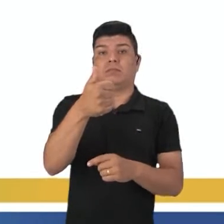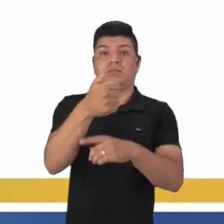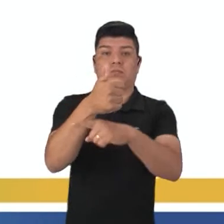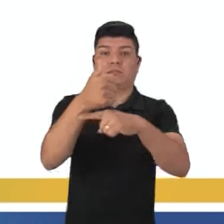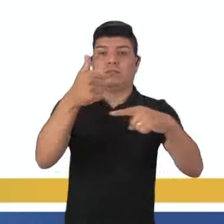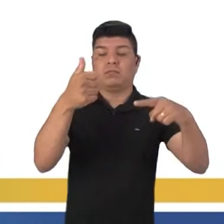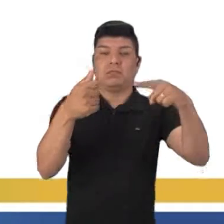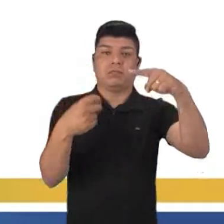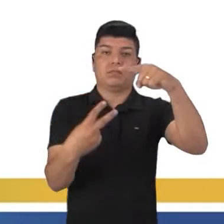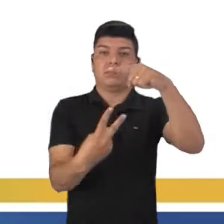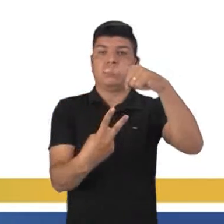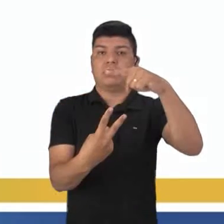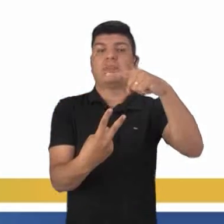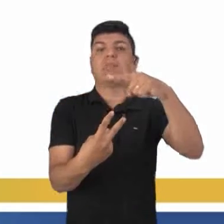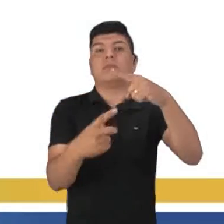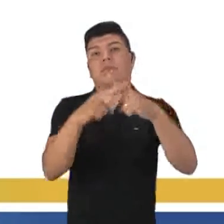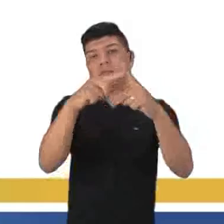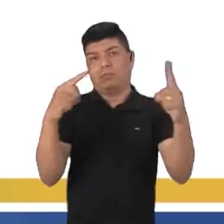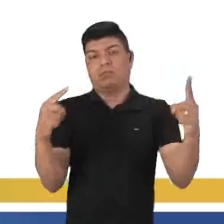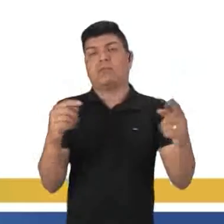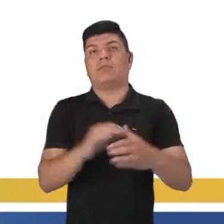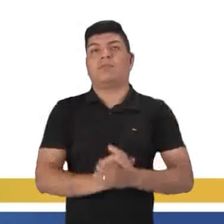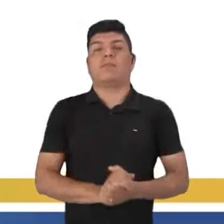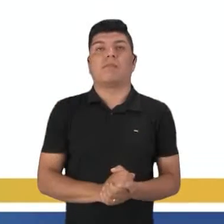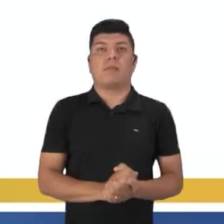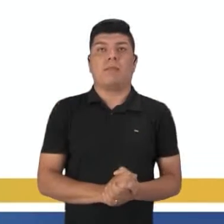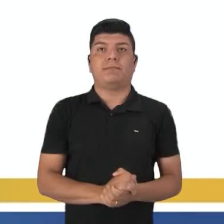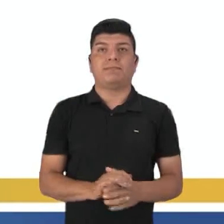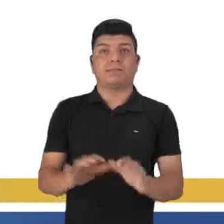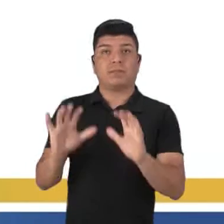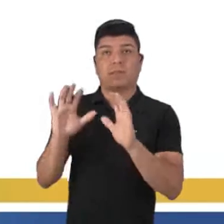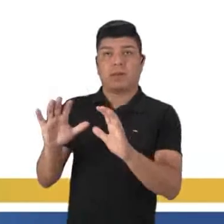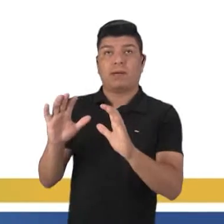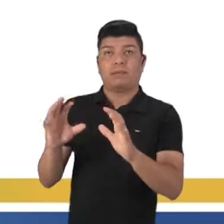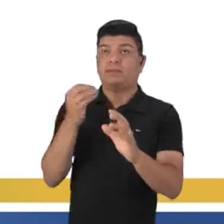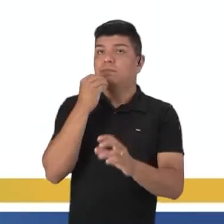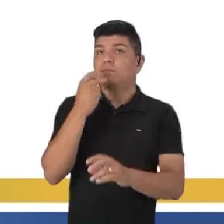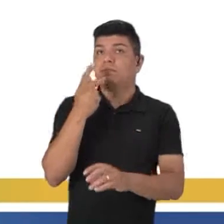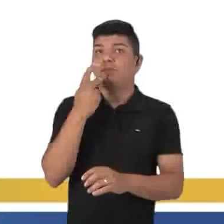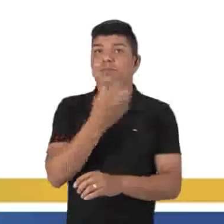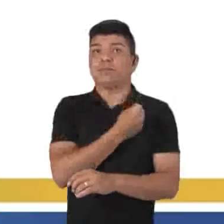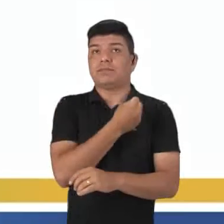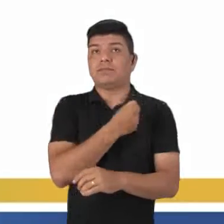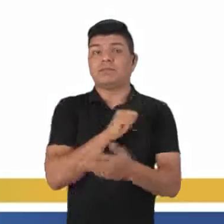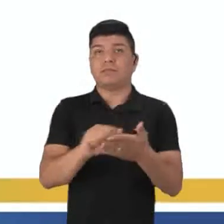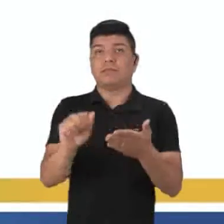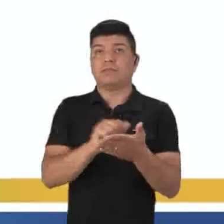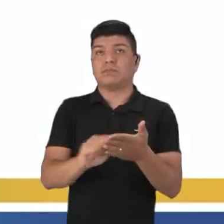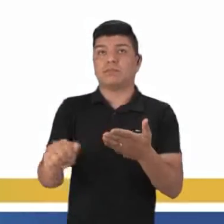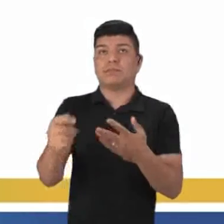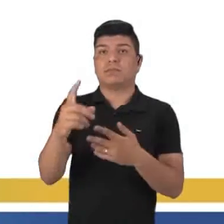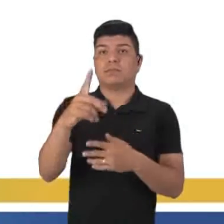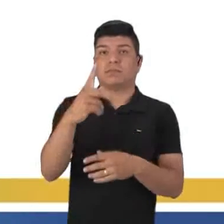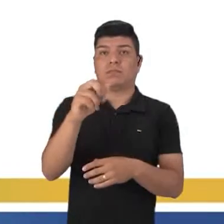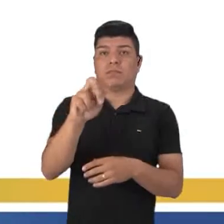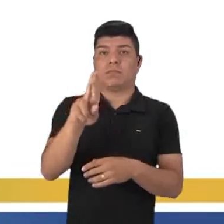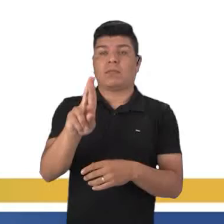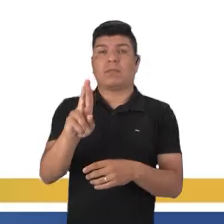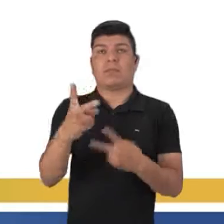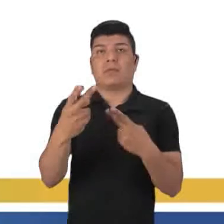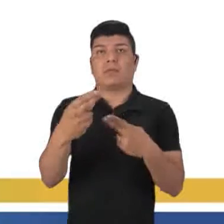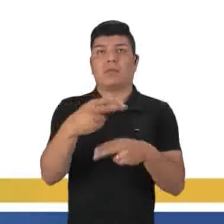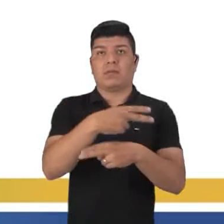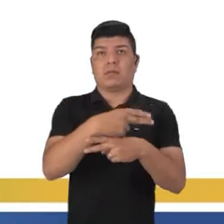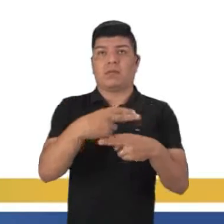ou meio, né? Ou metade. Assim, a probabilidade de ambos os números anotados serem pares é dado pelo